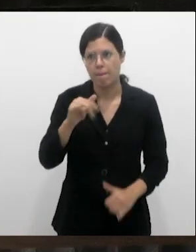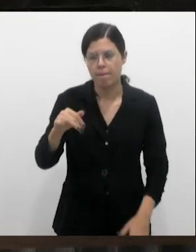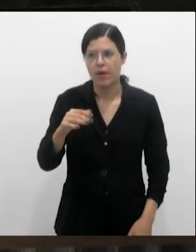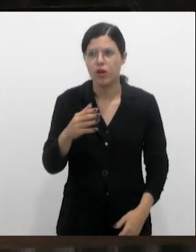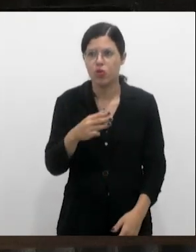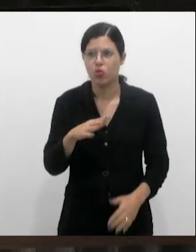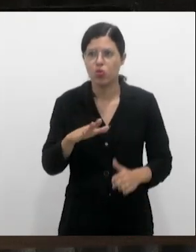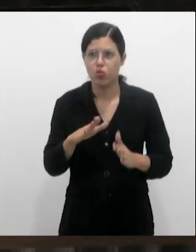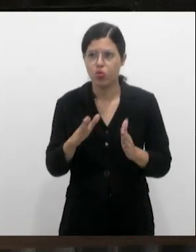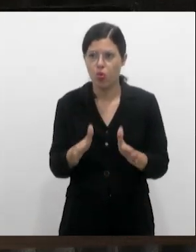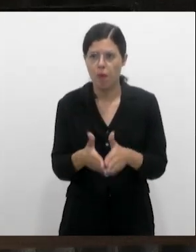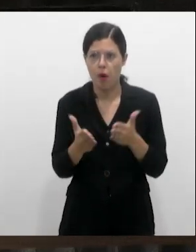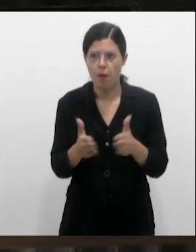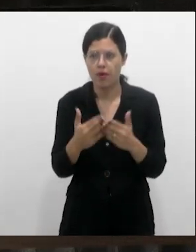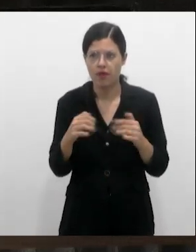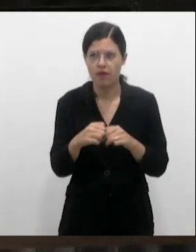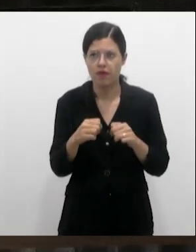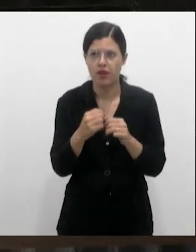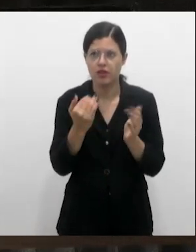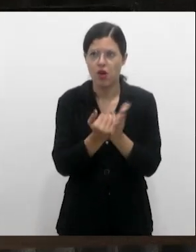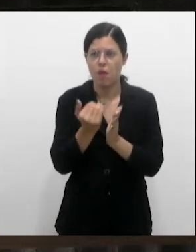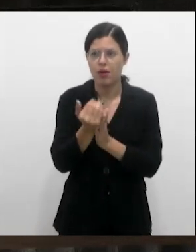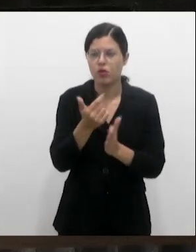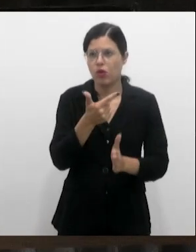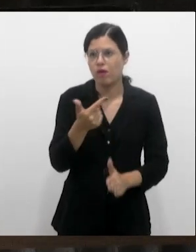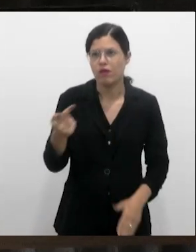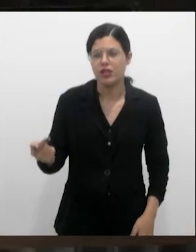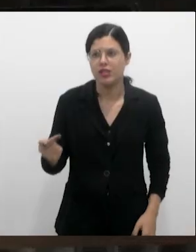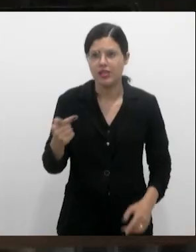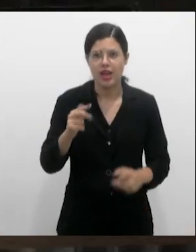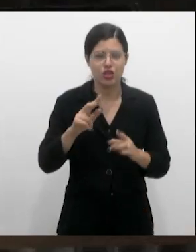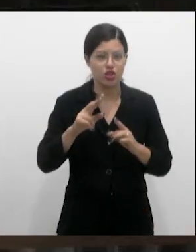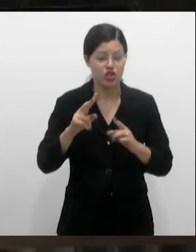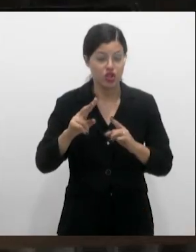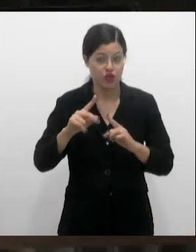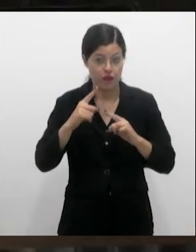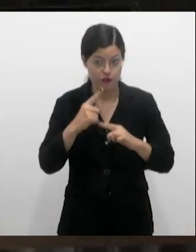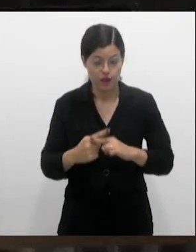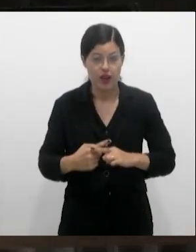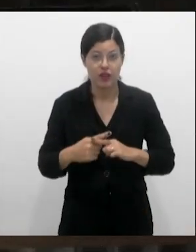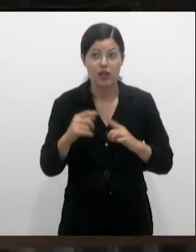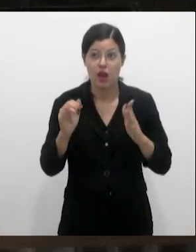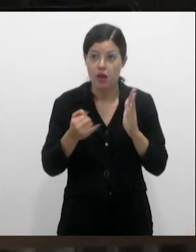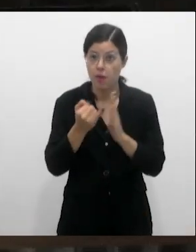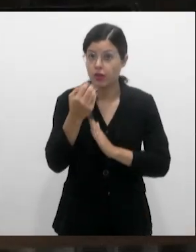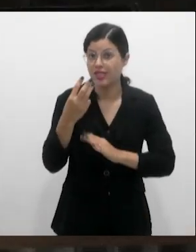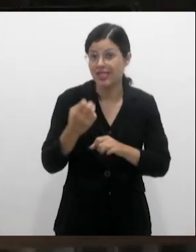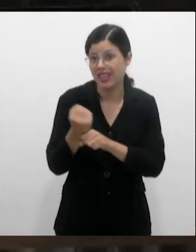fez. Ele aumentou 27 vezes impostos em 3 anos no Planalto.